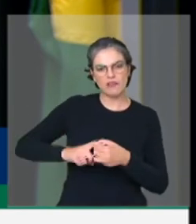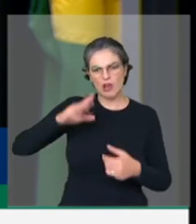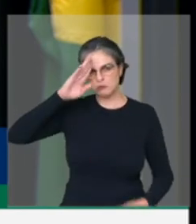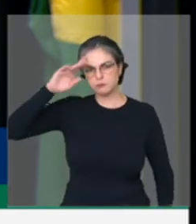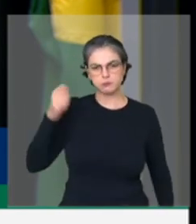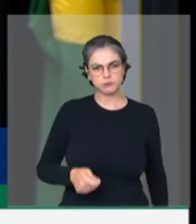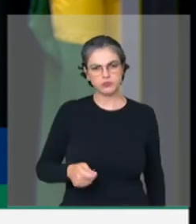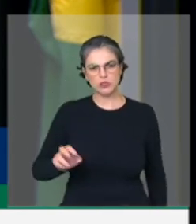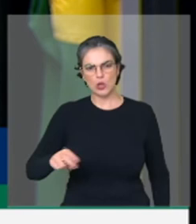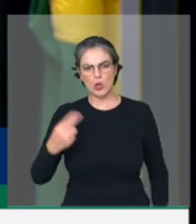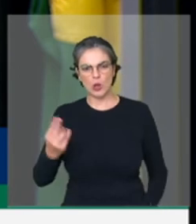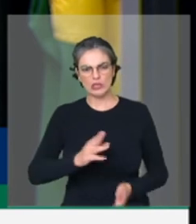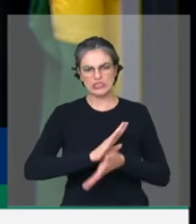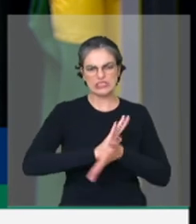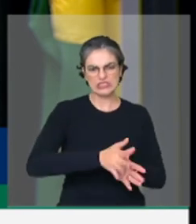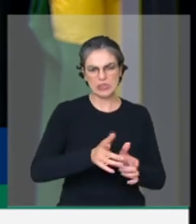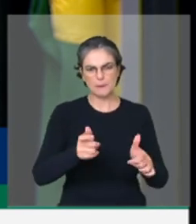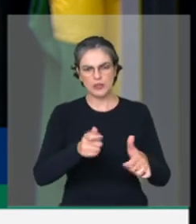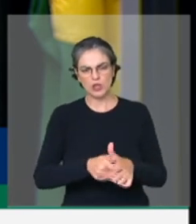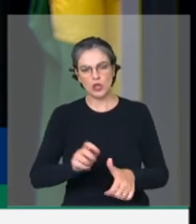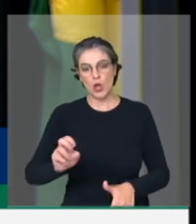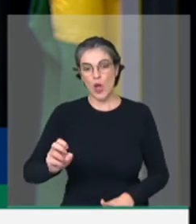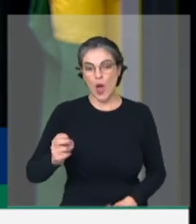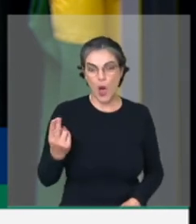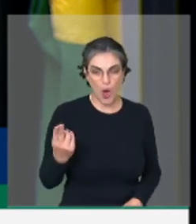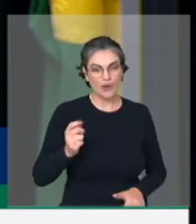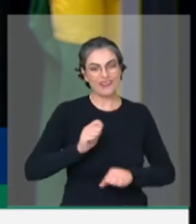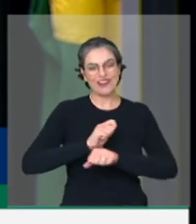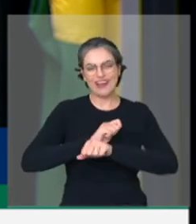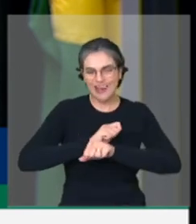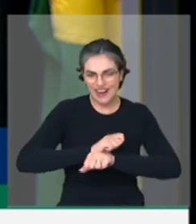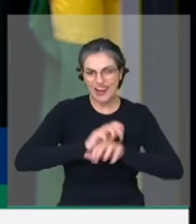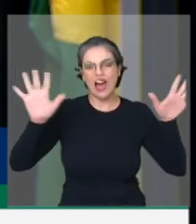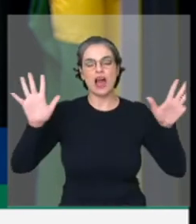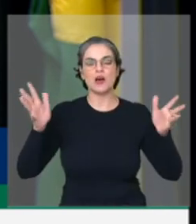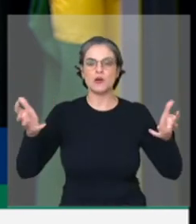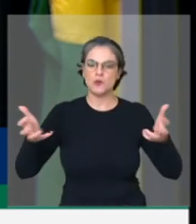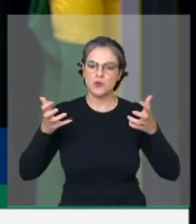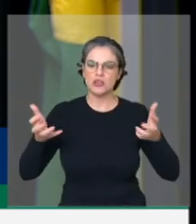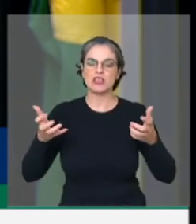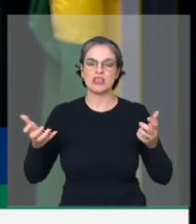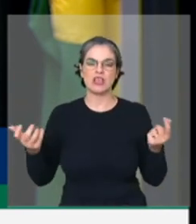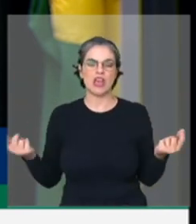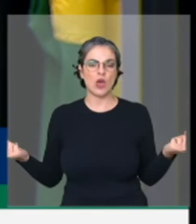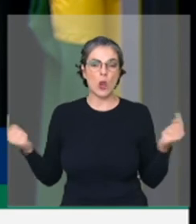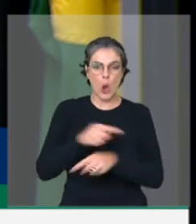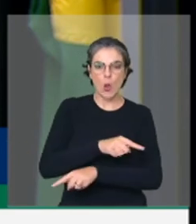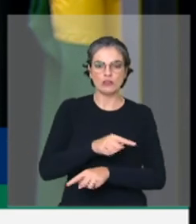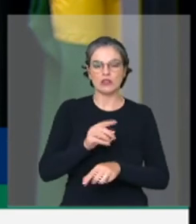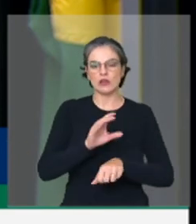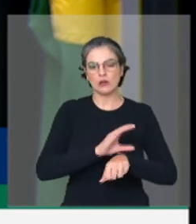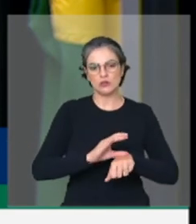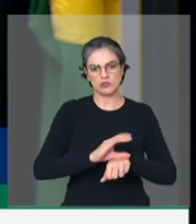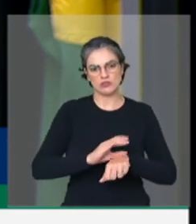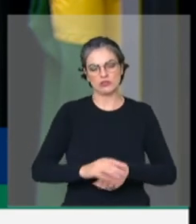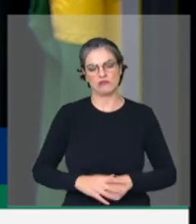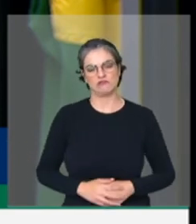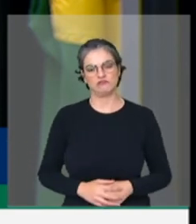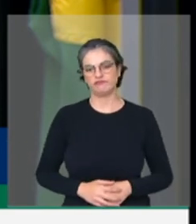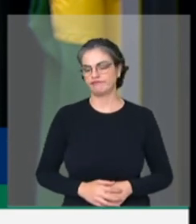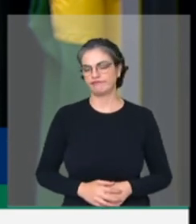de minorias e a apologia explícita à ruptura da ordem constitucional.